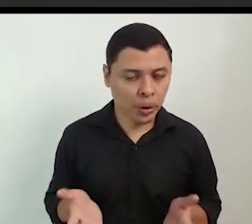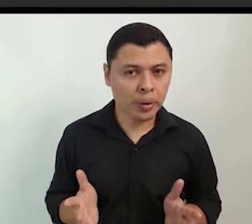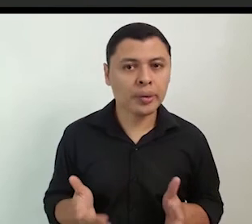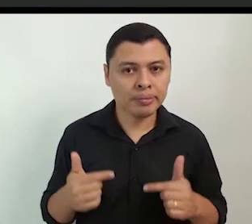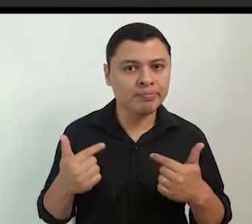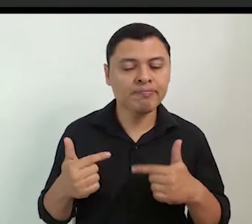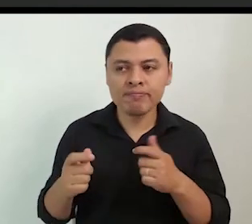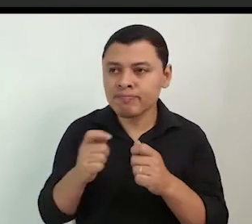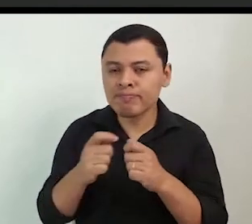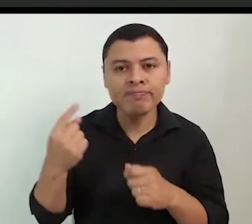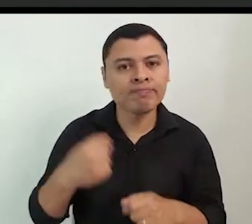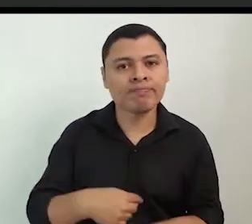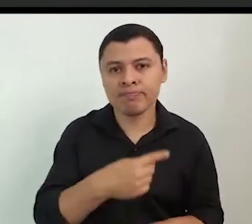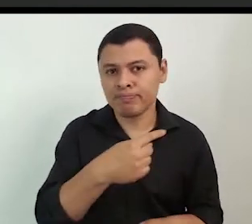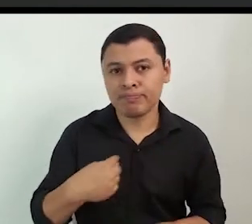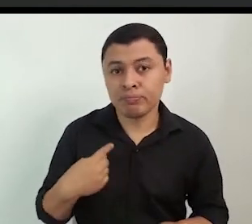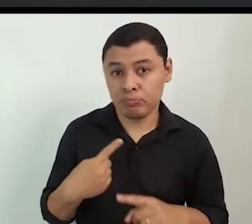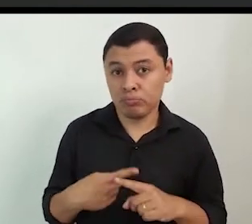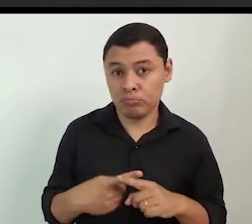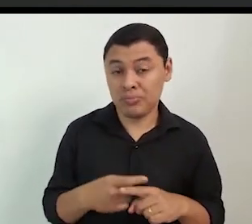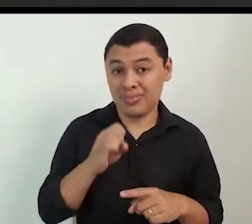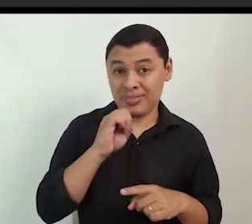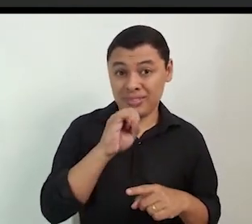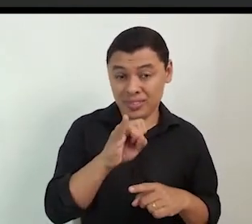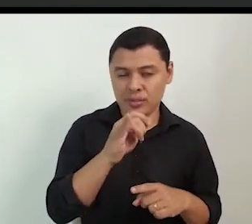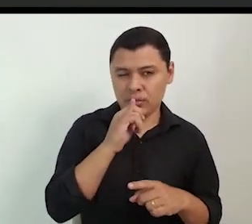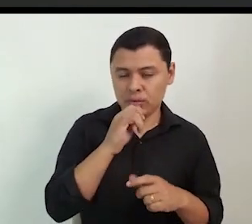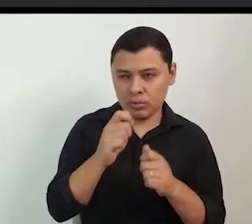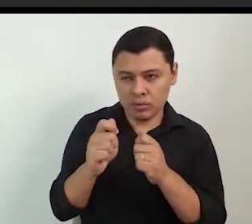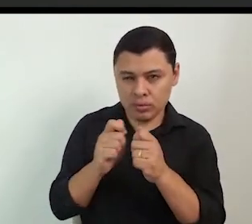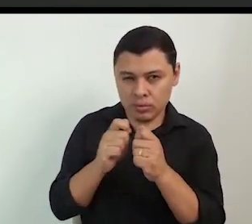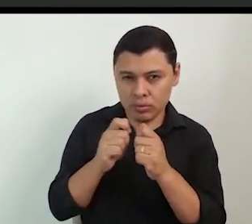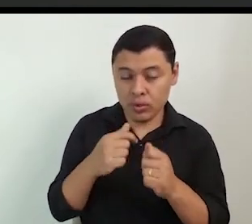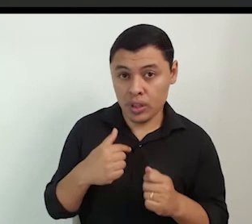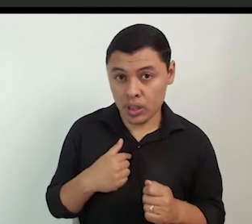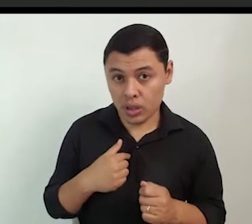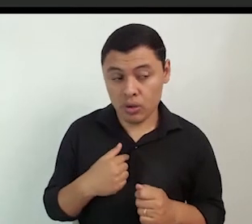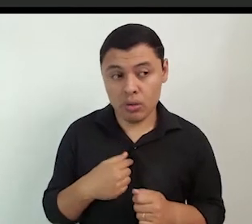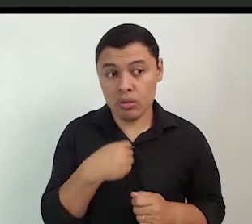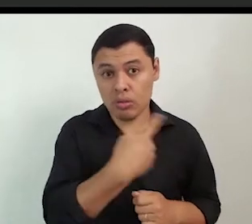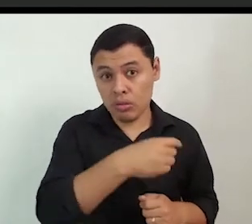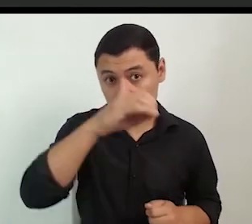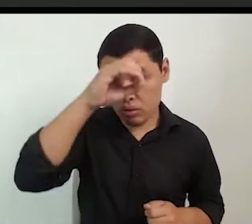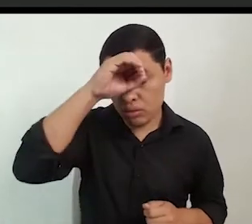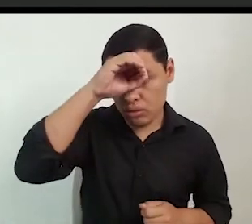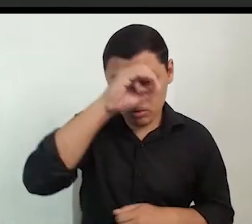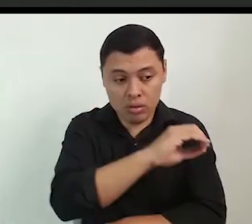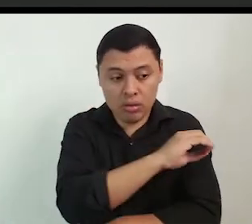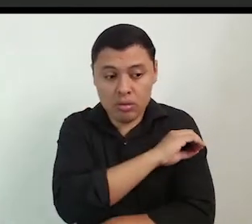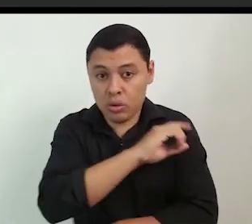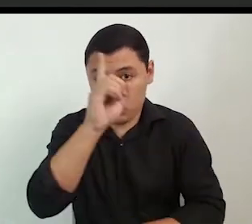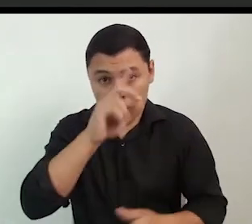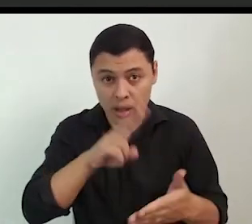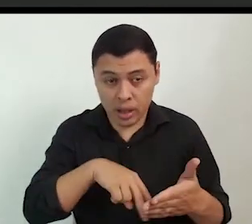que se ele tiver numa entrevista, tiver ele e um semi-analfabeto, vai passar o